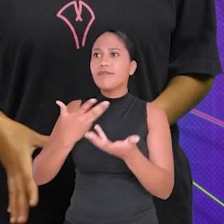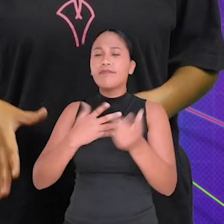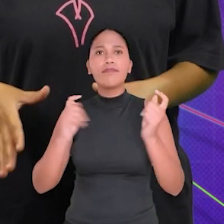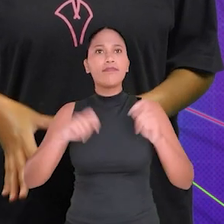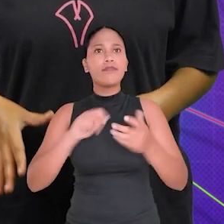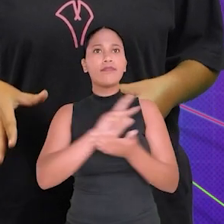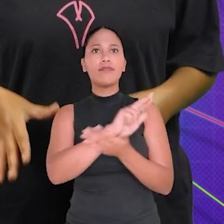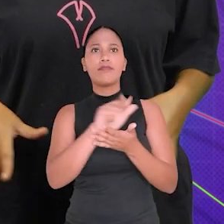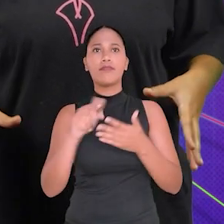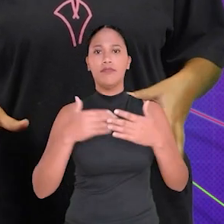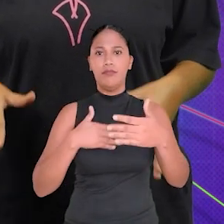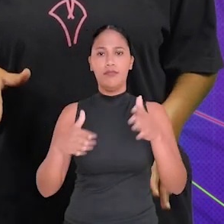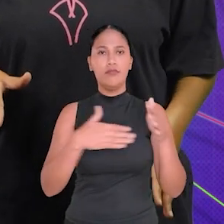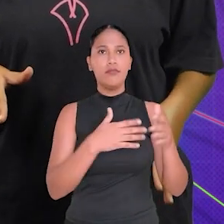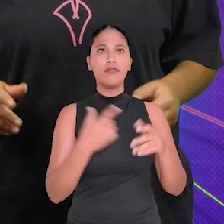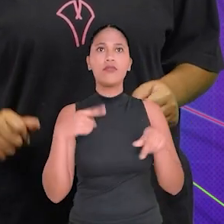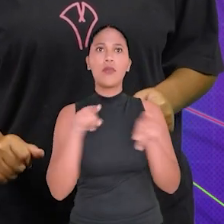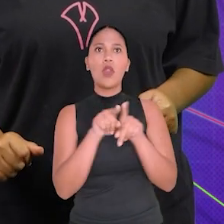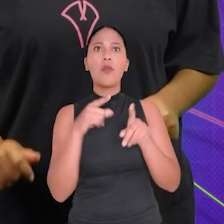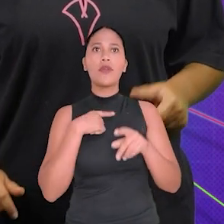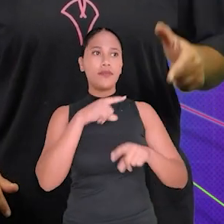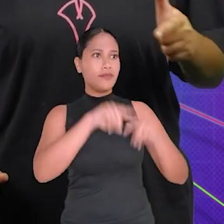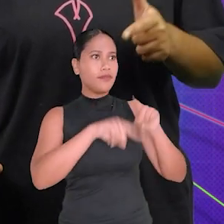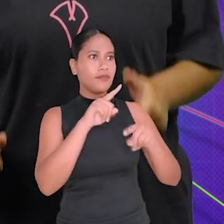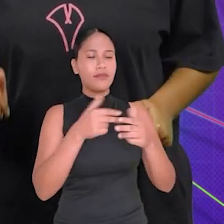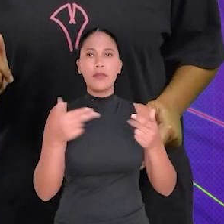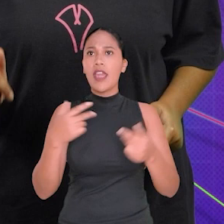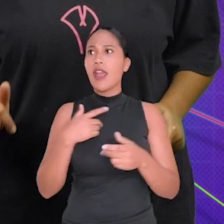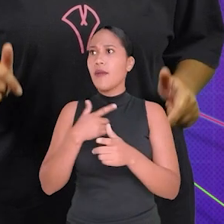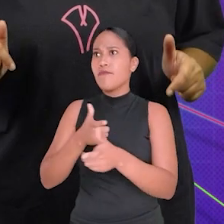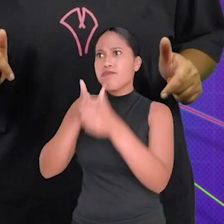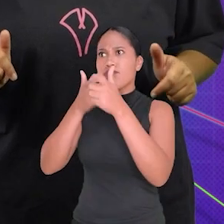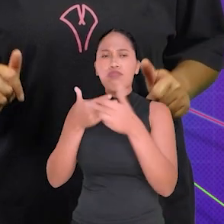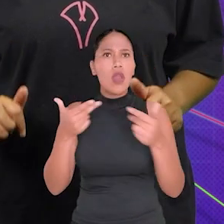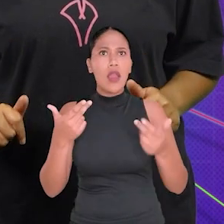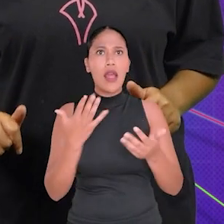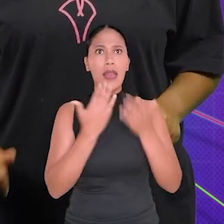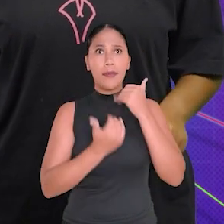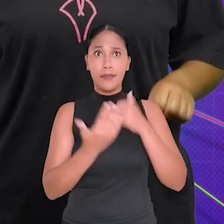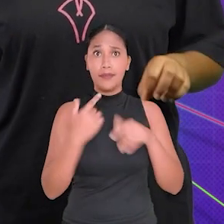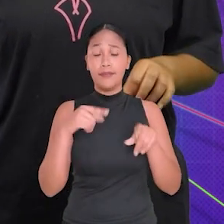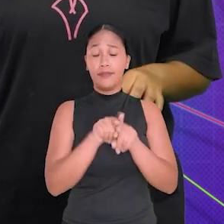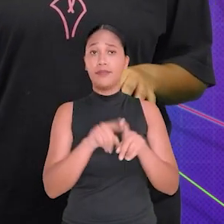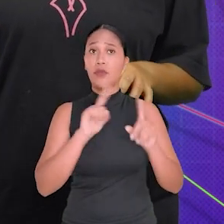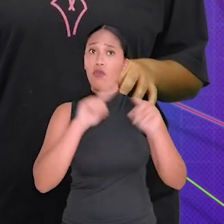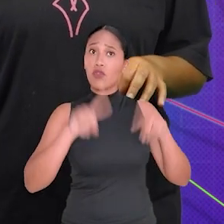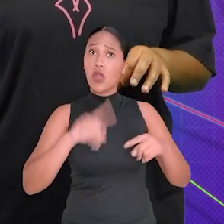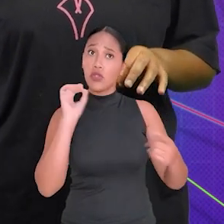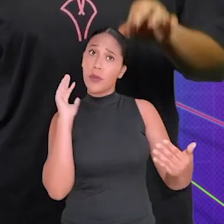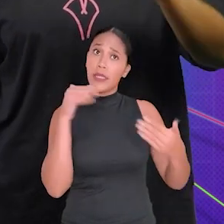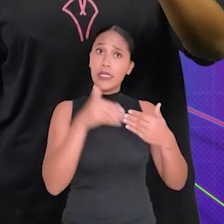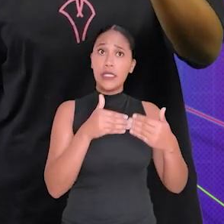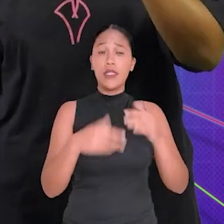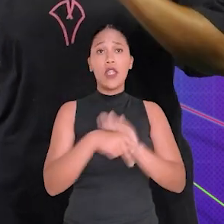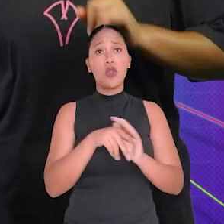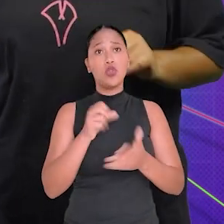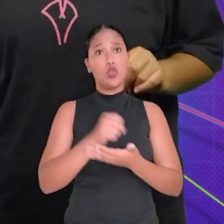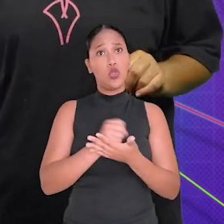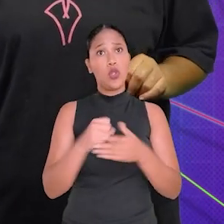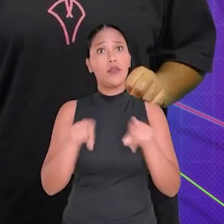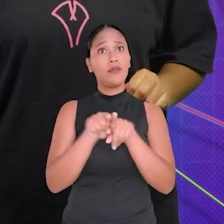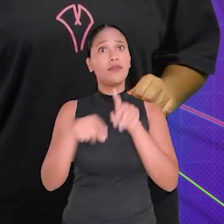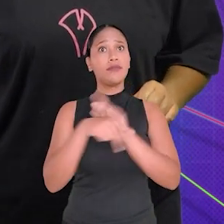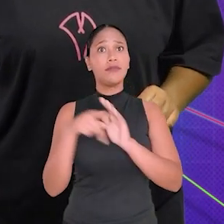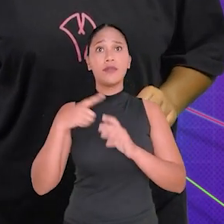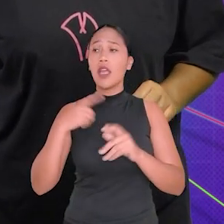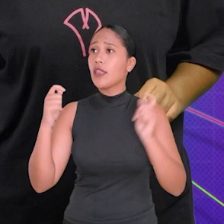jogadores podem interagir com diferentes tipos de blocos e objetos, como ferramentas, armas e alimentos. Esses objetos têm uma função específica dentro do